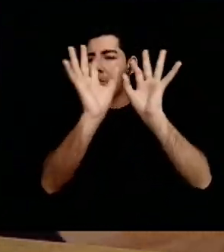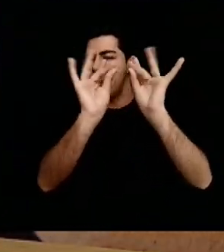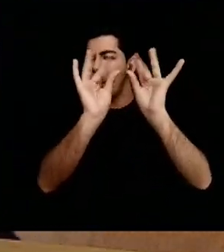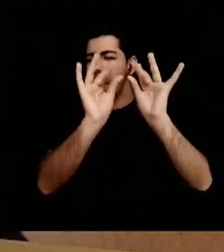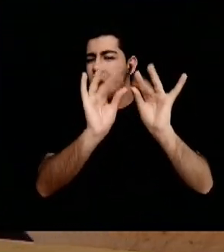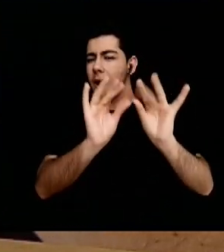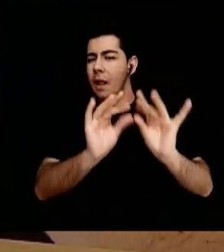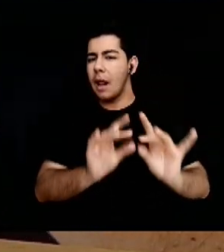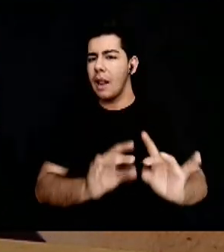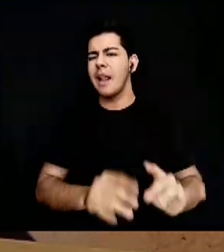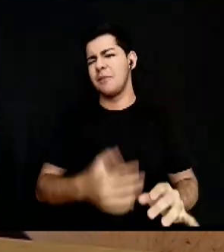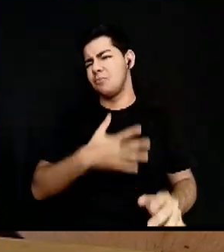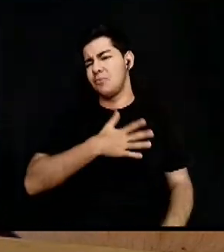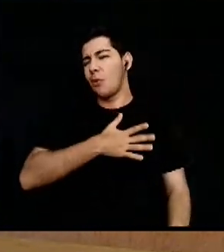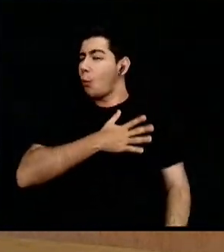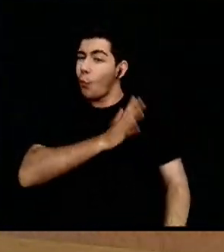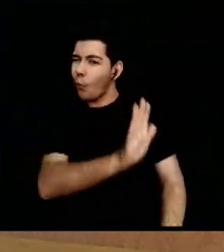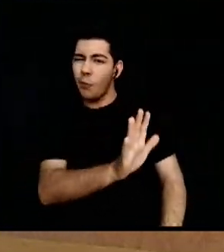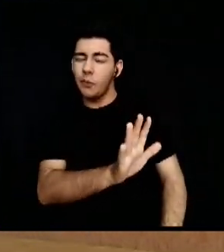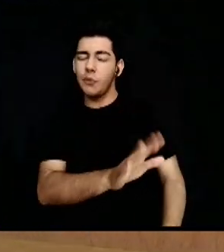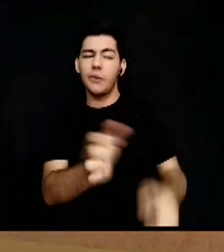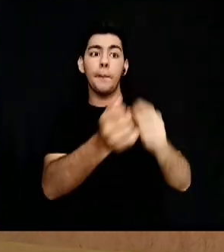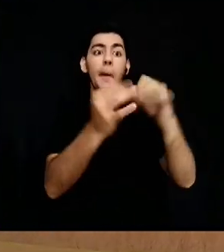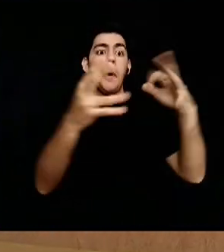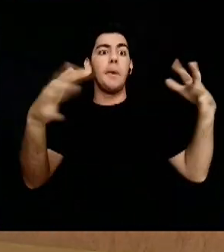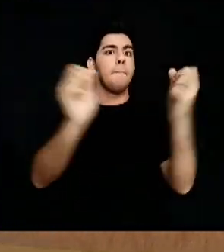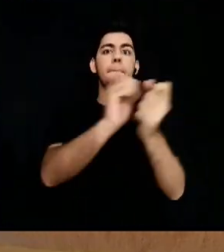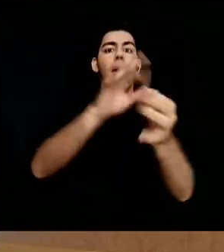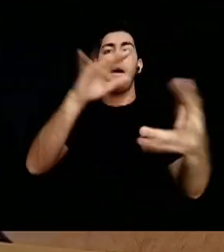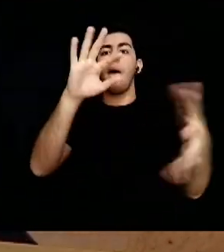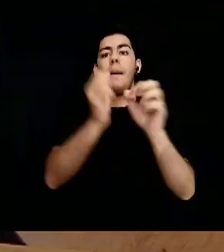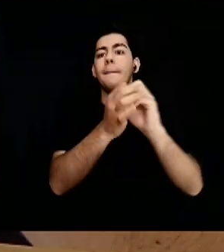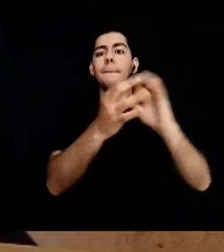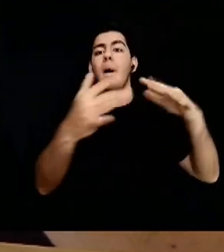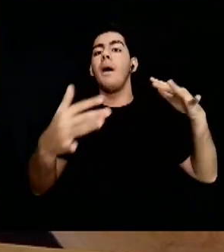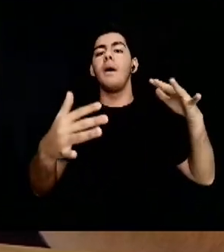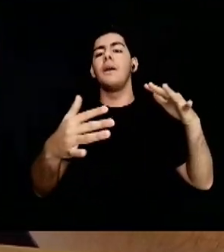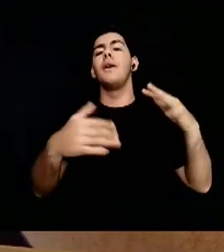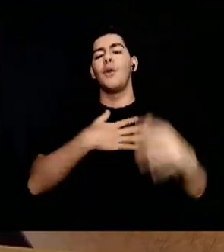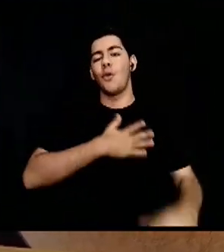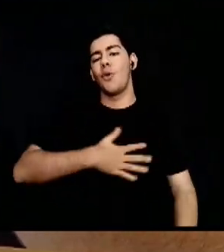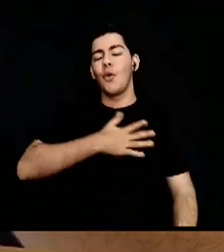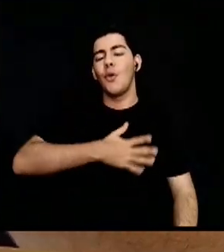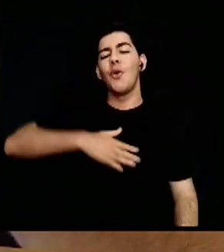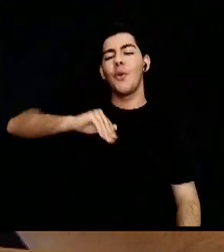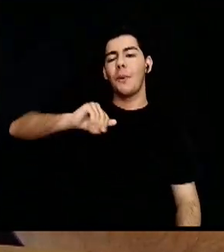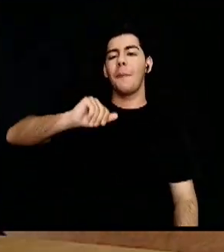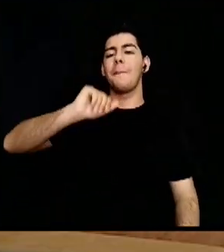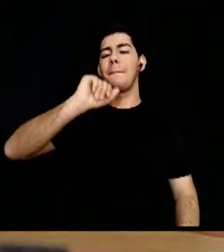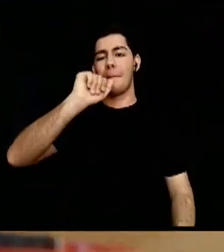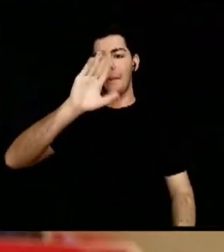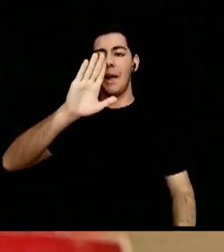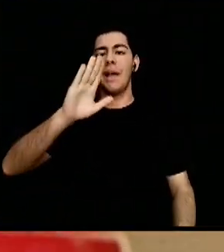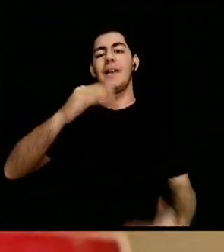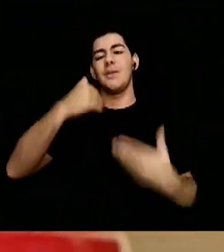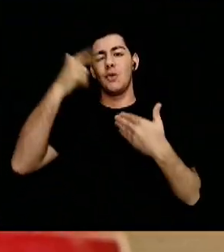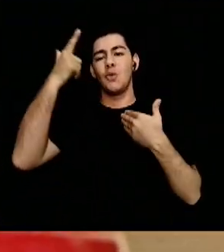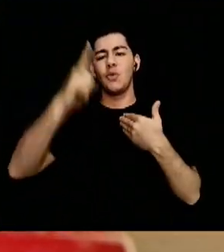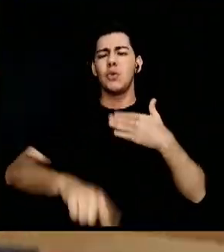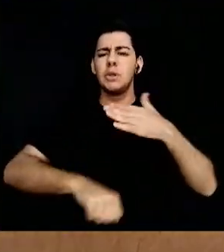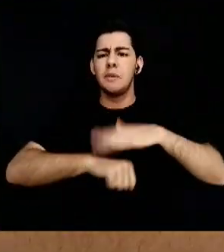tá? Eu prefiro peças que eu vou conseguir deixar bem envelhecidas,